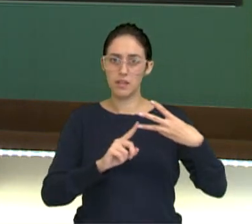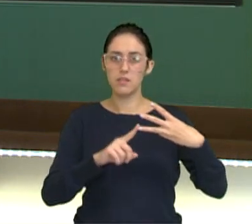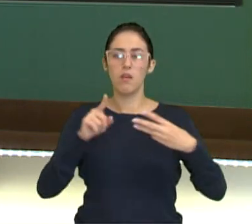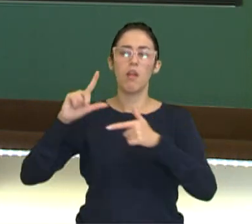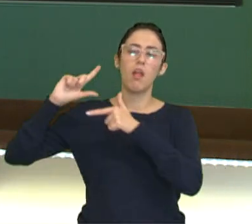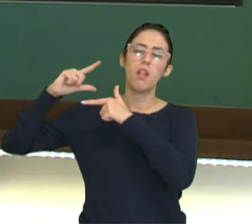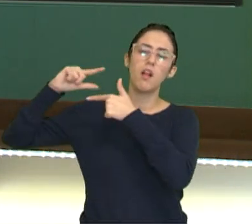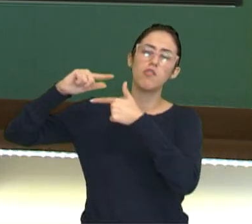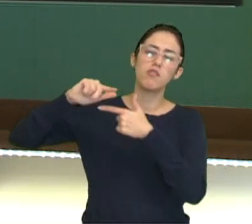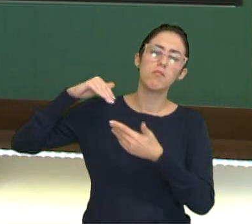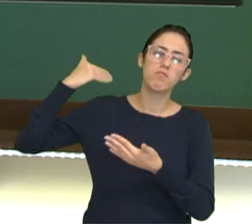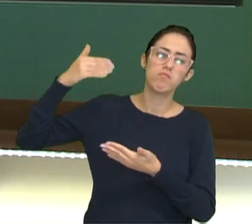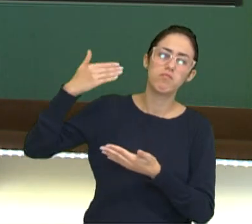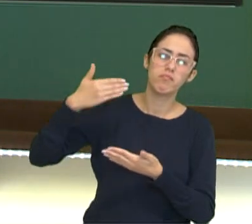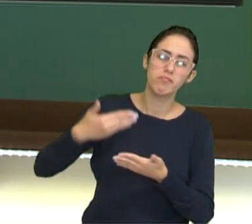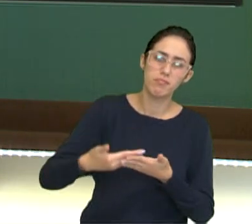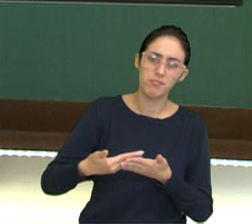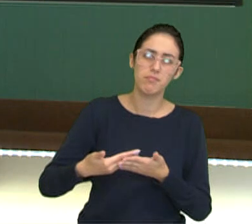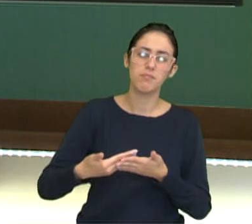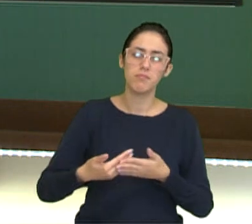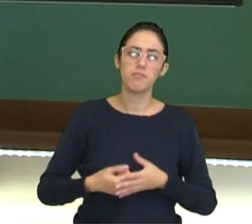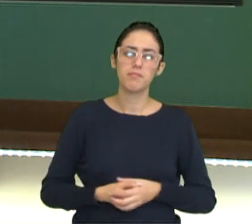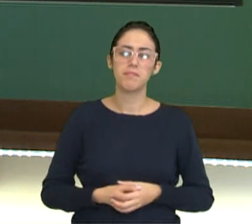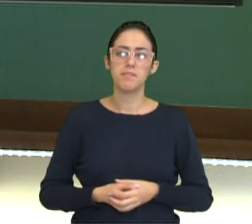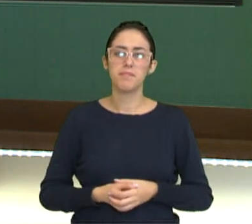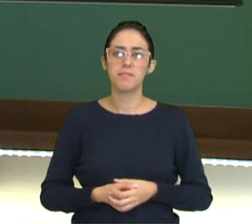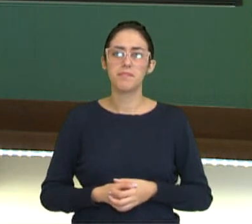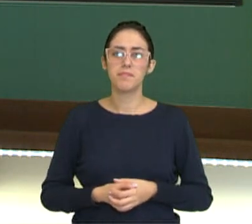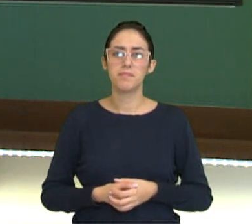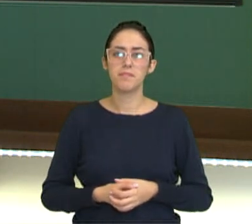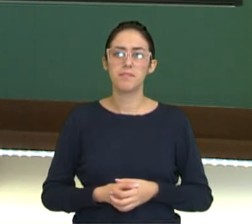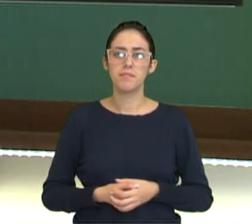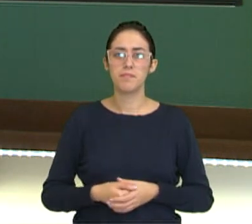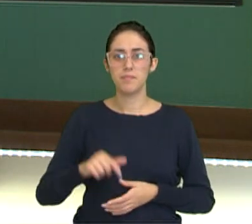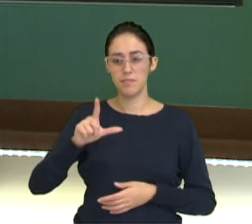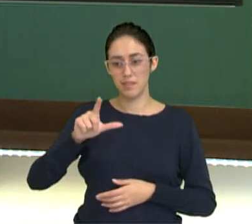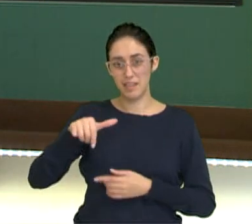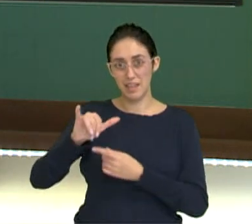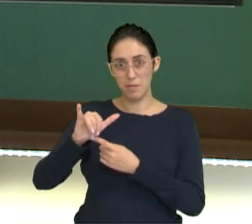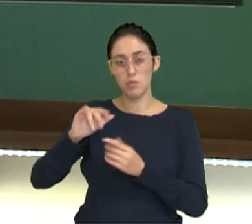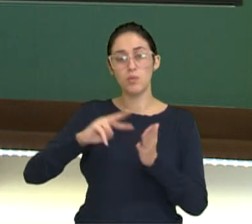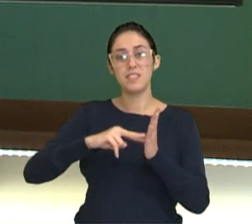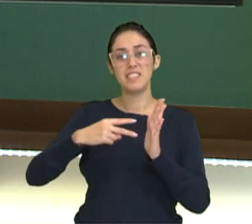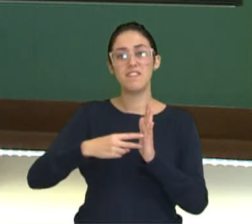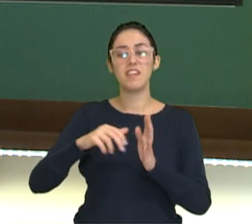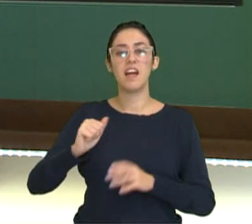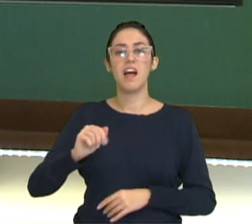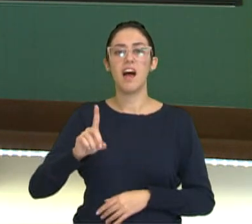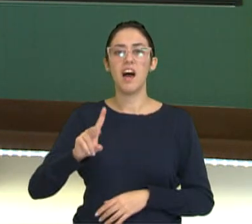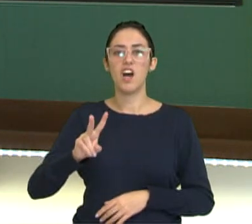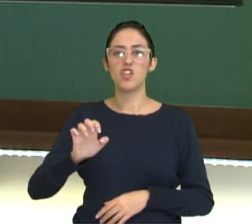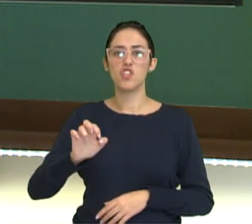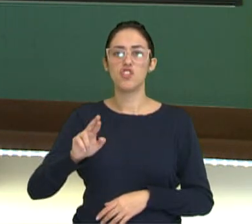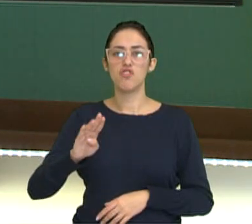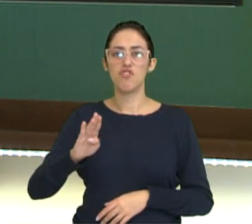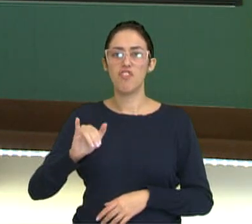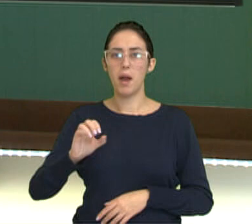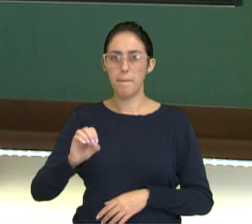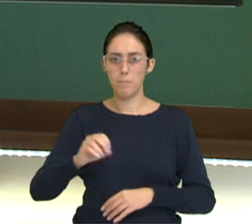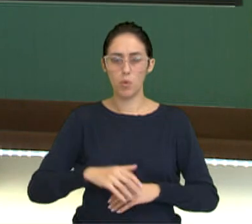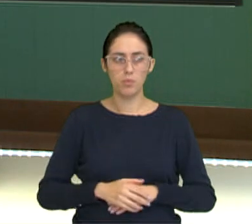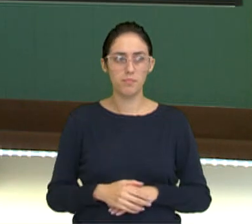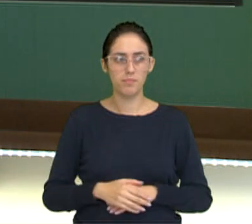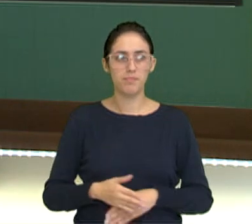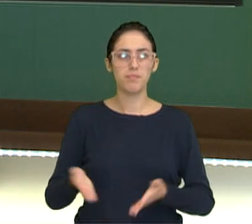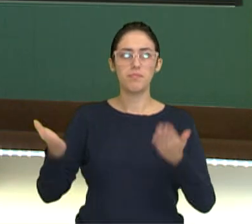a gente transforma a palavra num advérbio, tá? Swimmer, faster, aquela